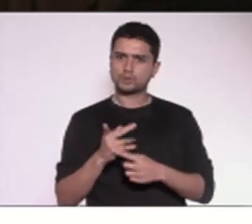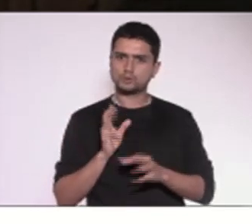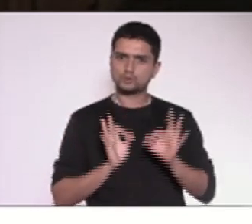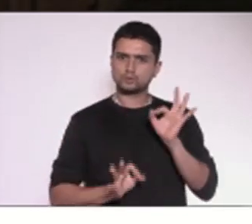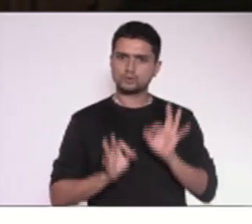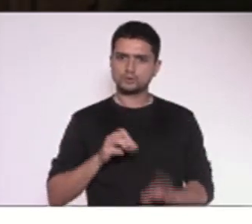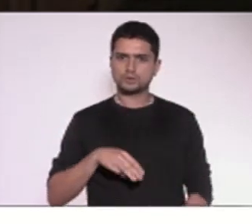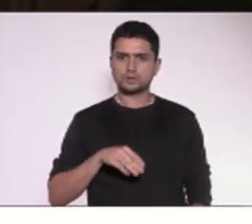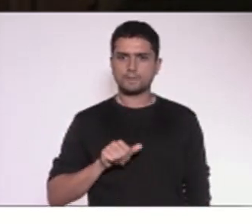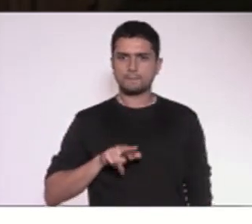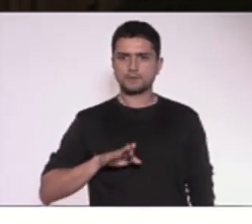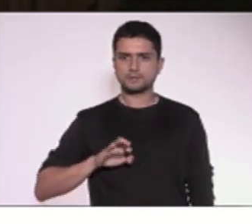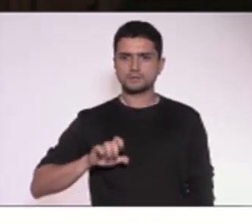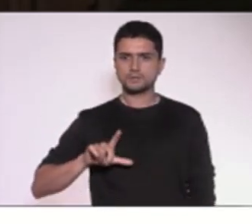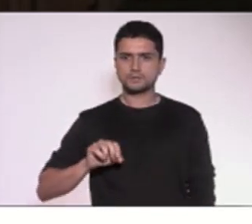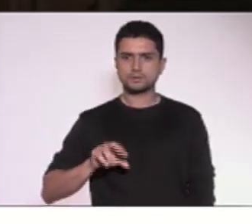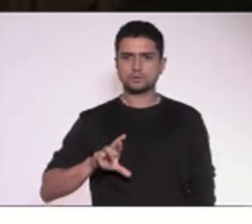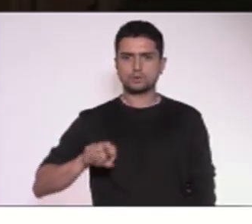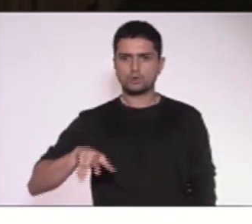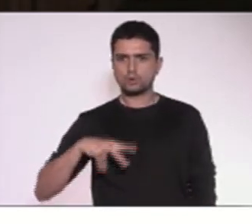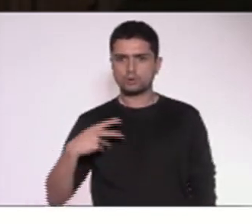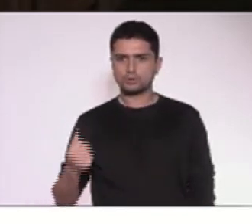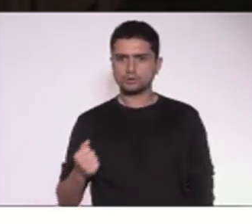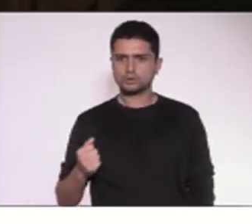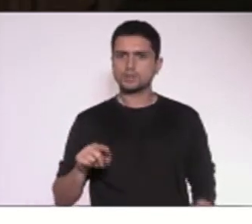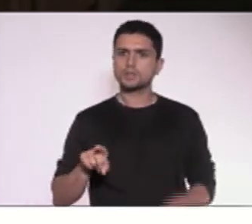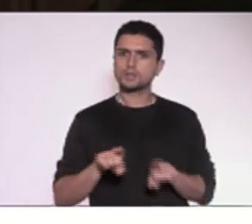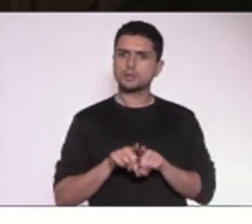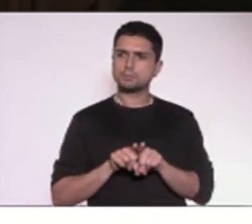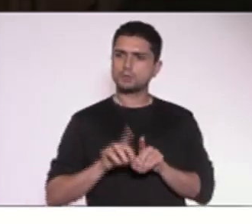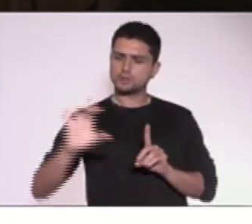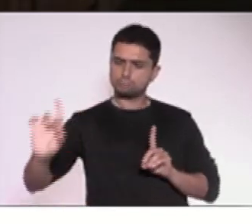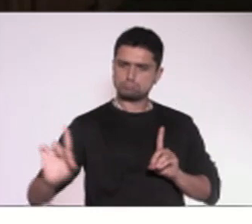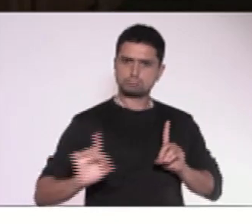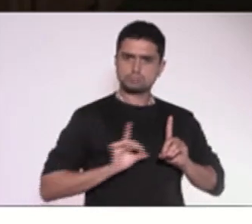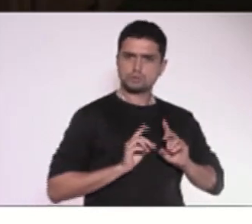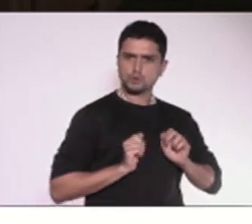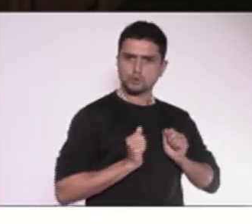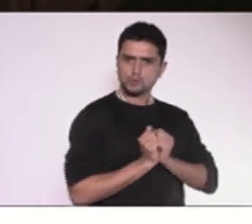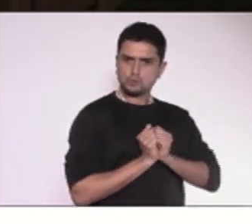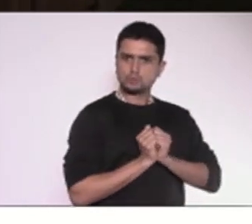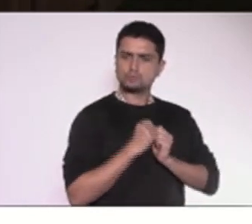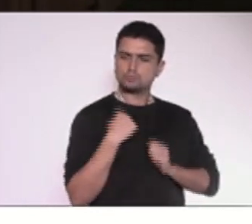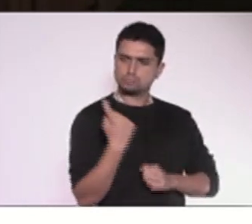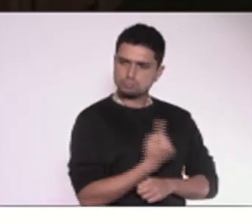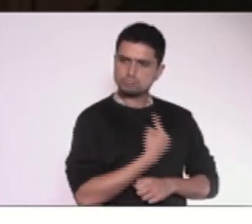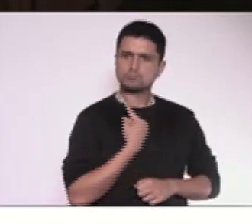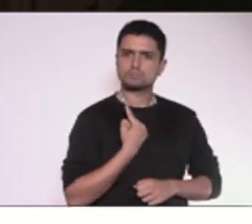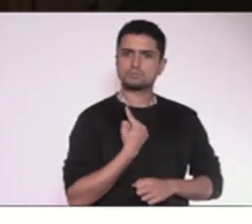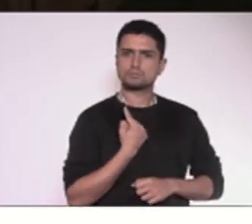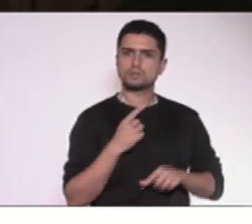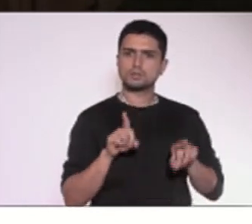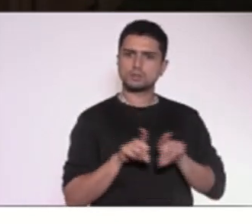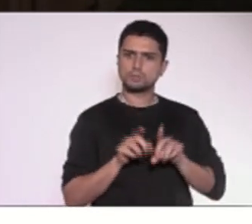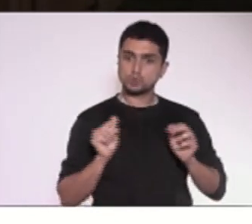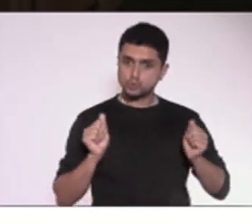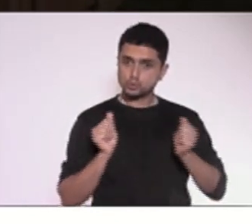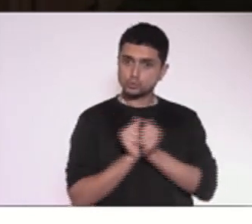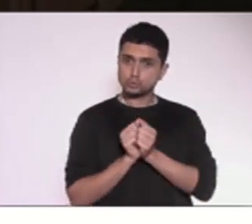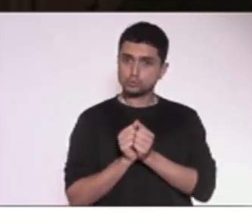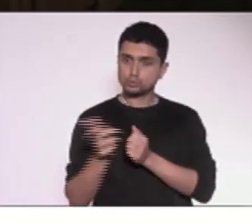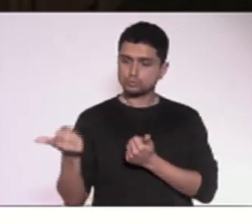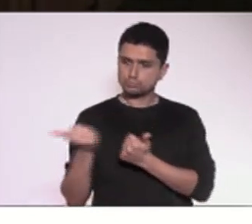Marcelo Rocha Monteiro para se integrar a esta missão, que juntamente com o nosso assessor especial